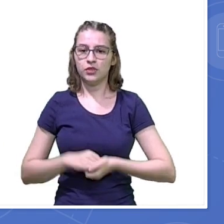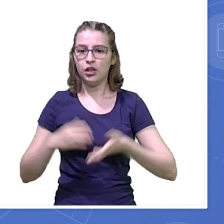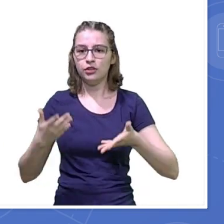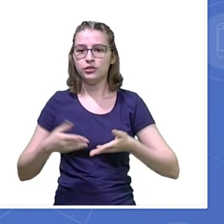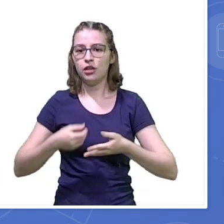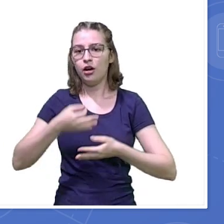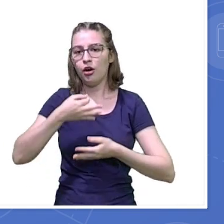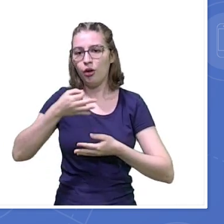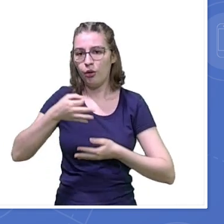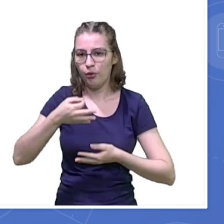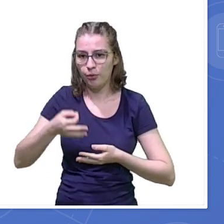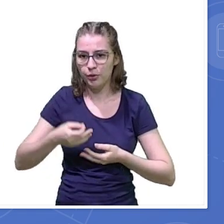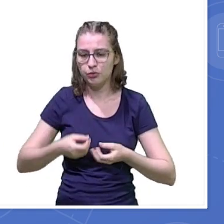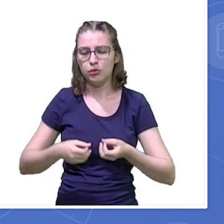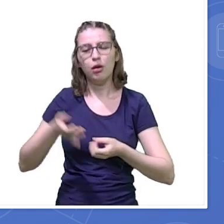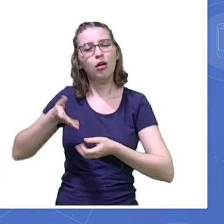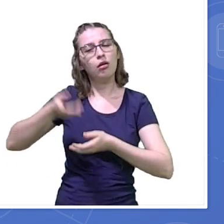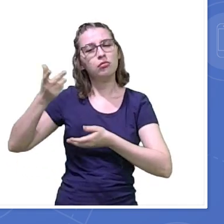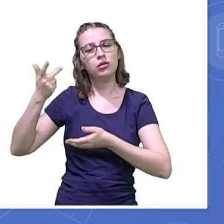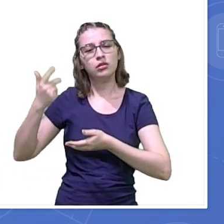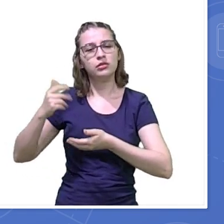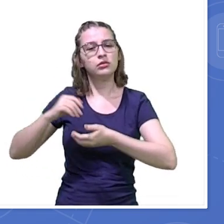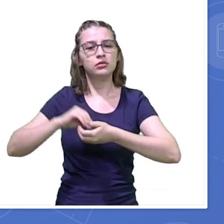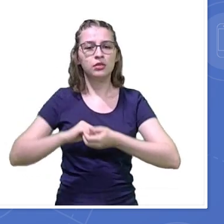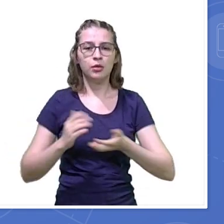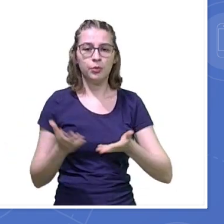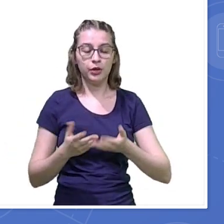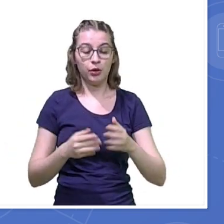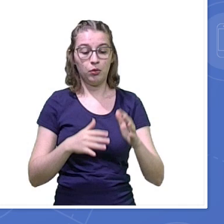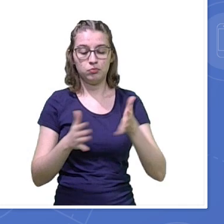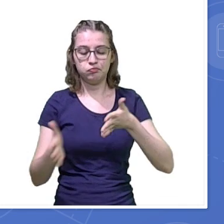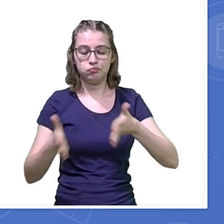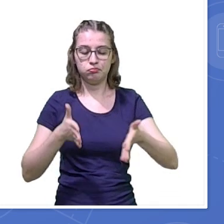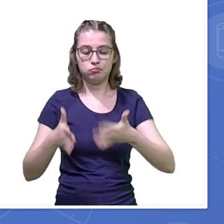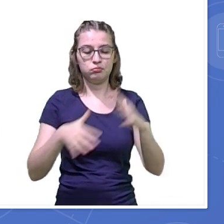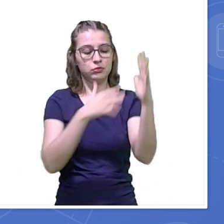na nossa aula, né, que o período da extração de borracha foi importante para a